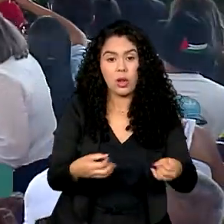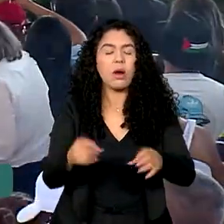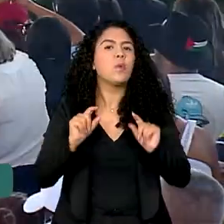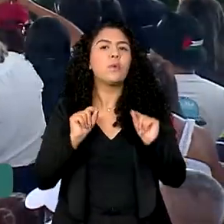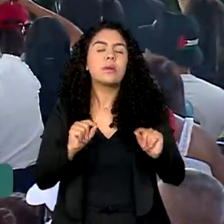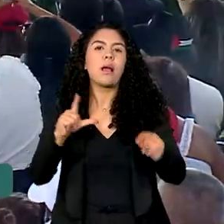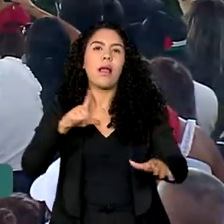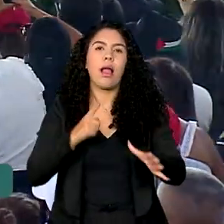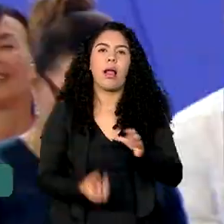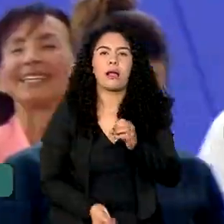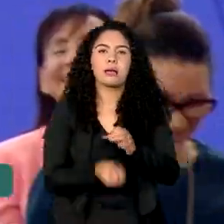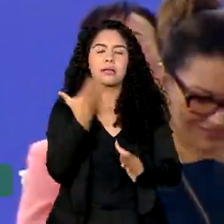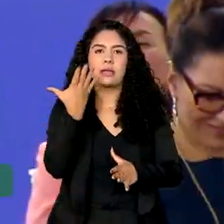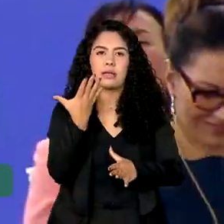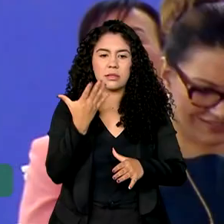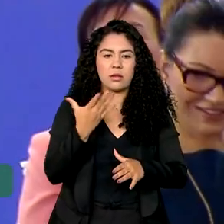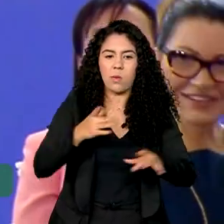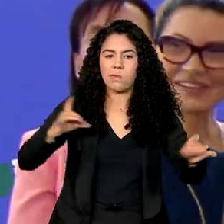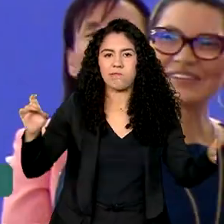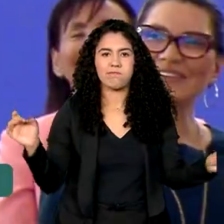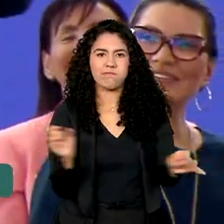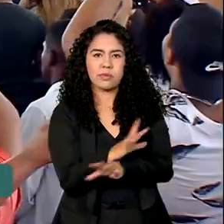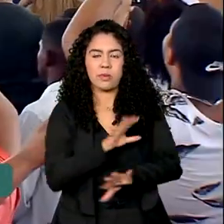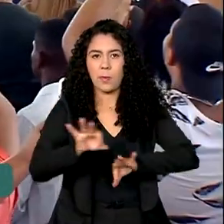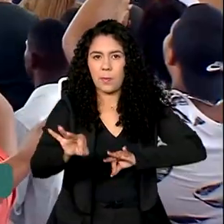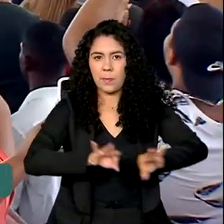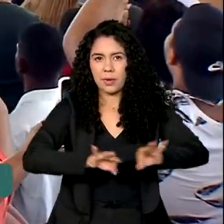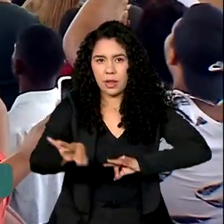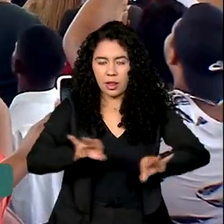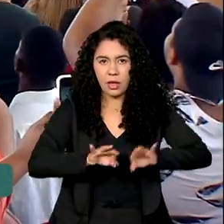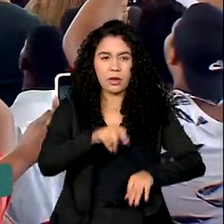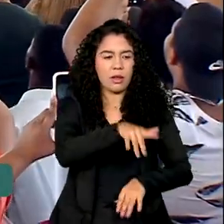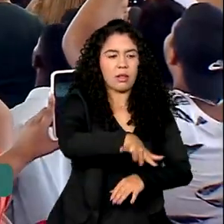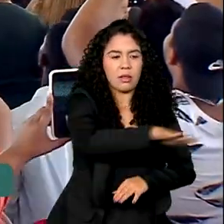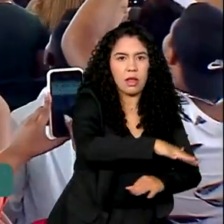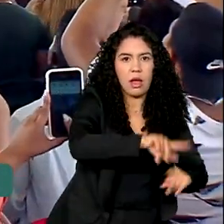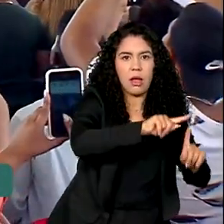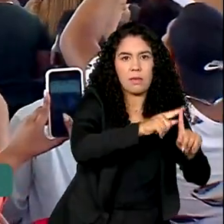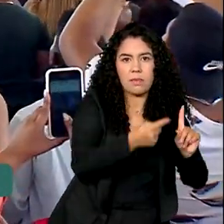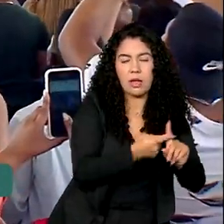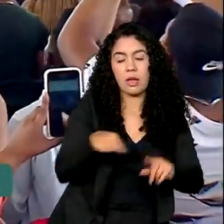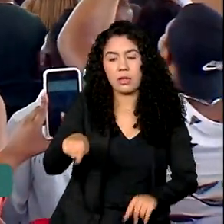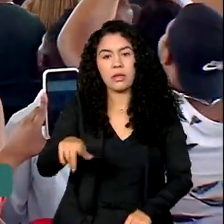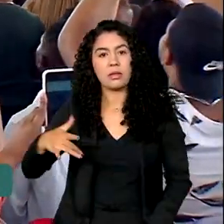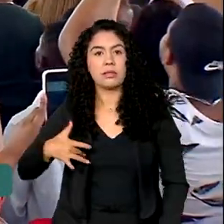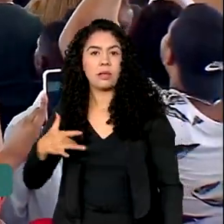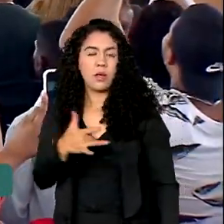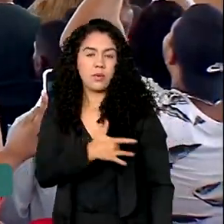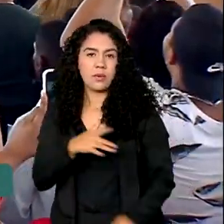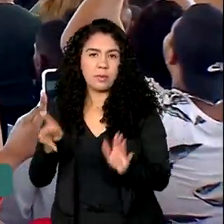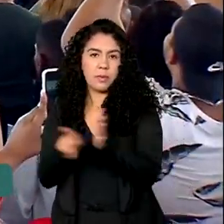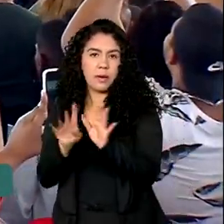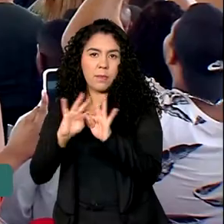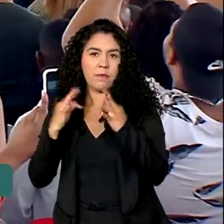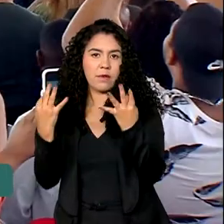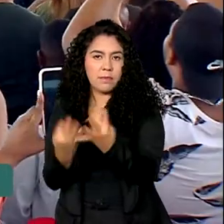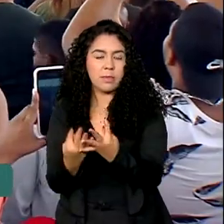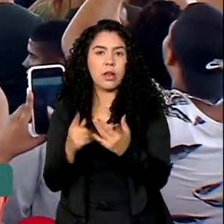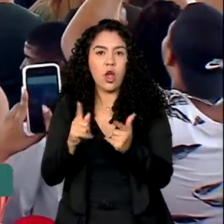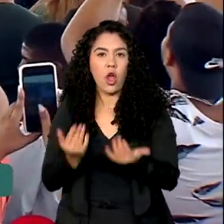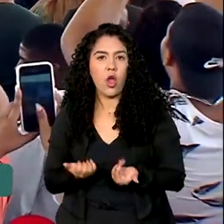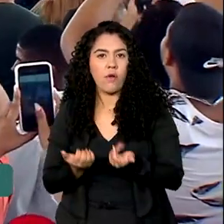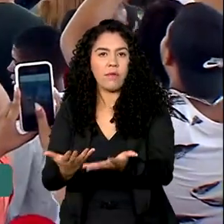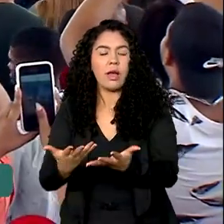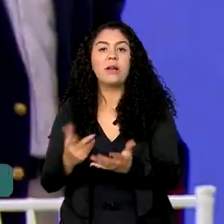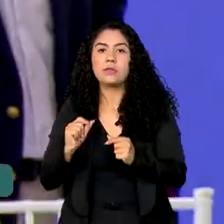a criação de um plano integrado entre a maternidade e a saúde da família, que inclui qualificação